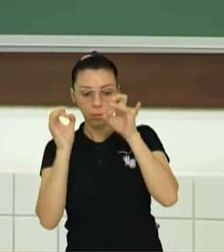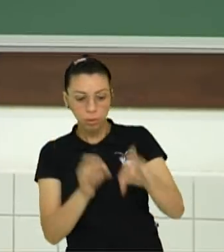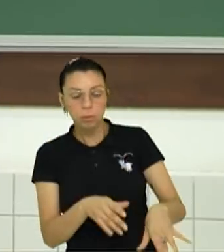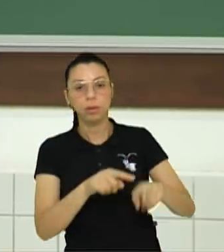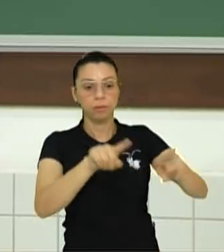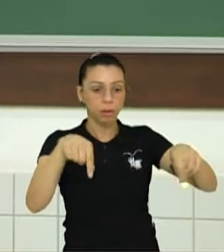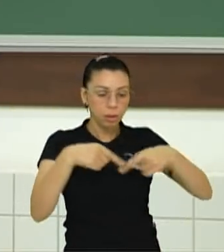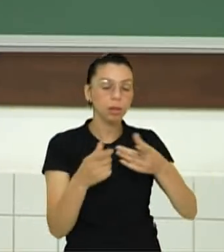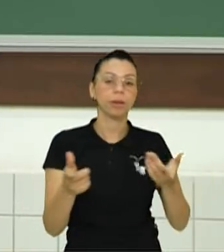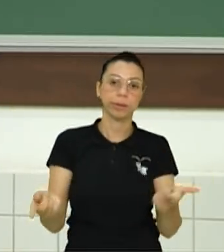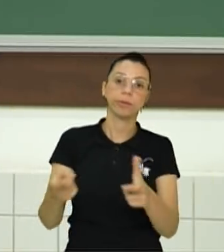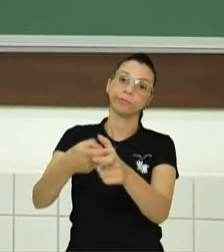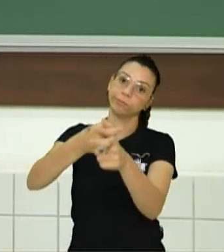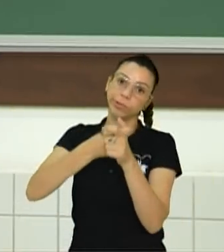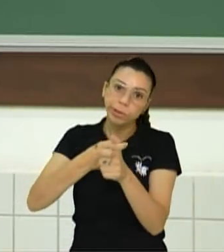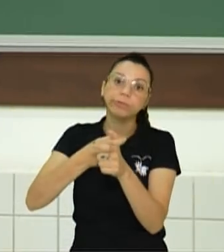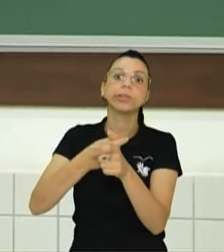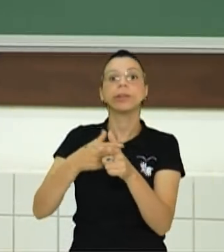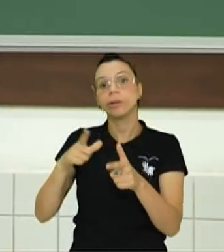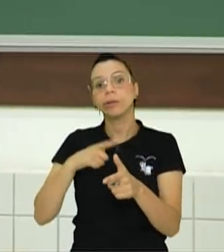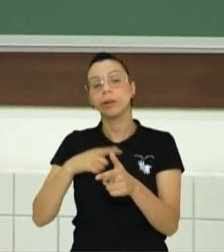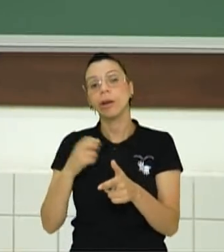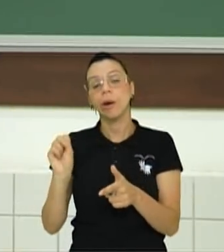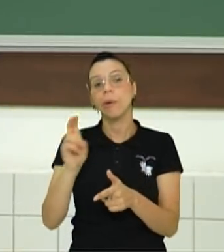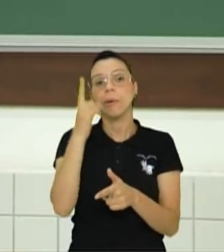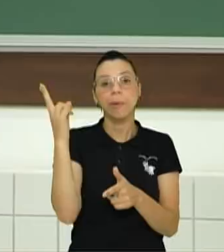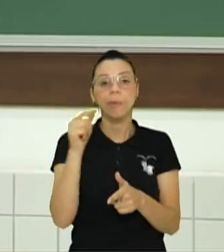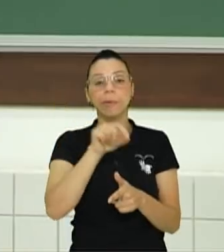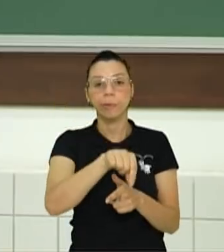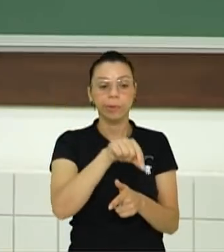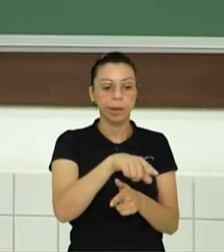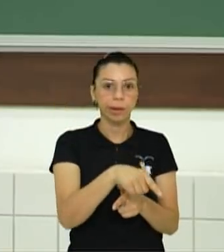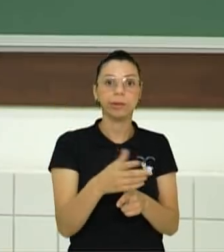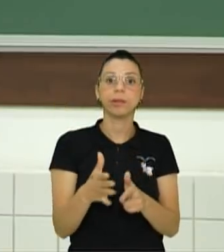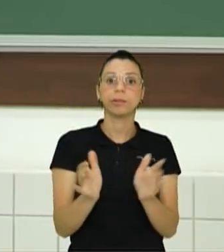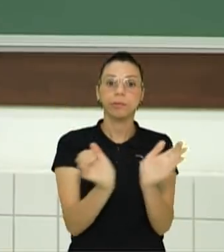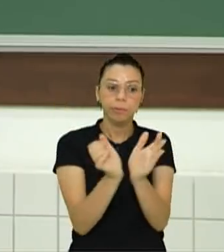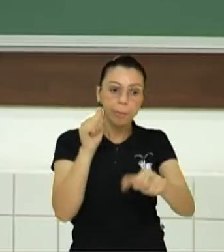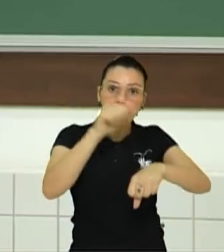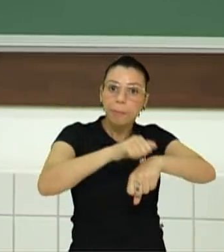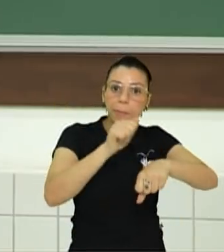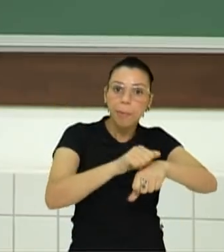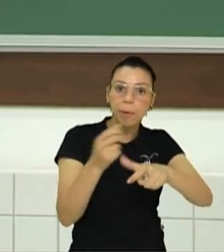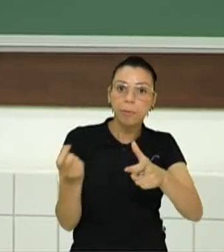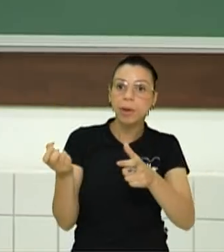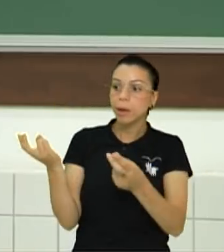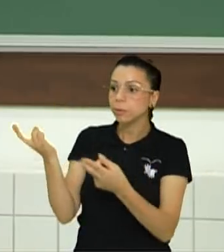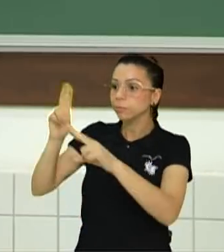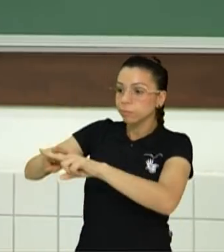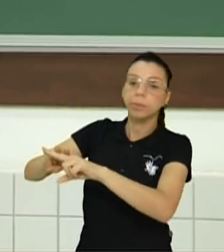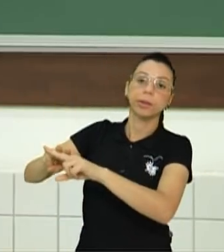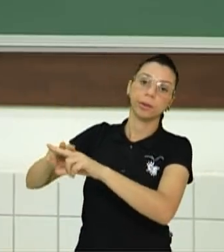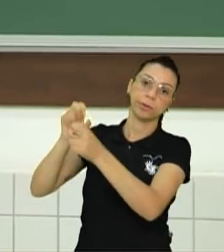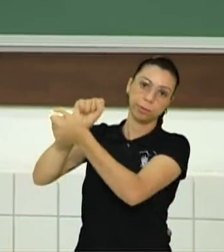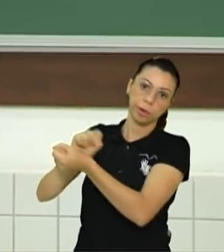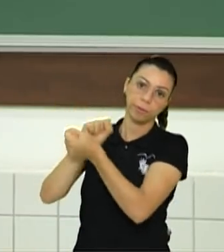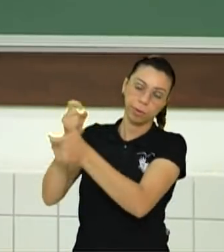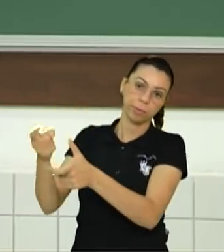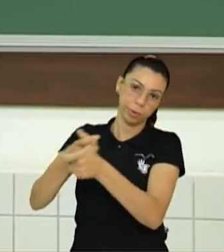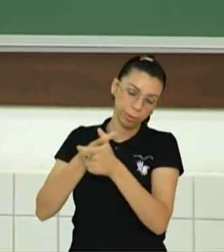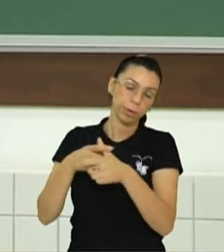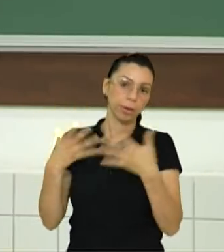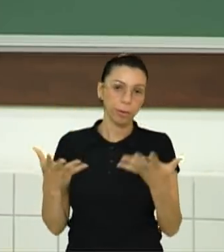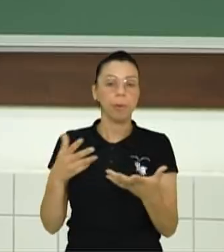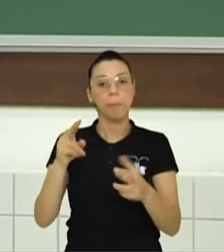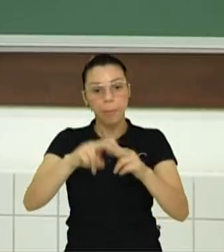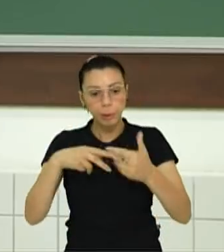agricultores, e acabavam se endividando, e muitos plebeus se tornavam escravizados. Escravidão por dívidas, e era um dos descontentamentos. Está